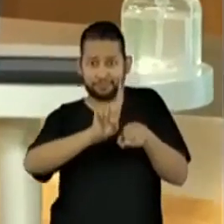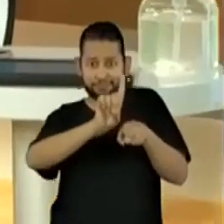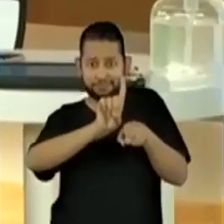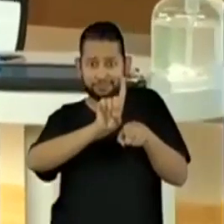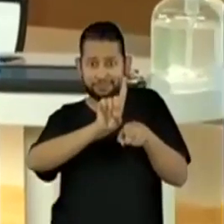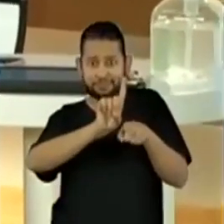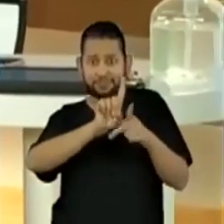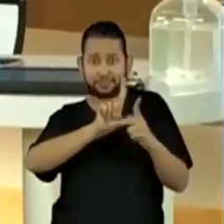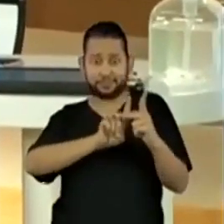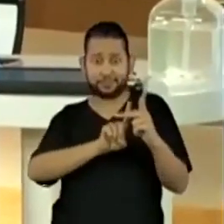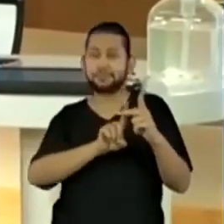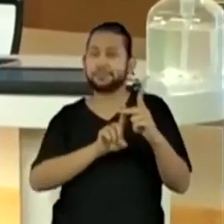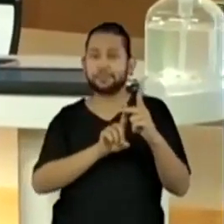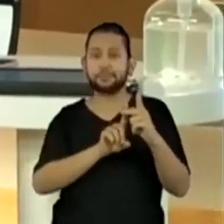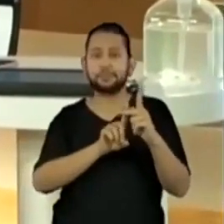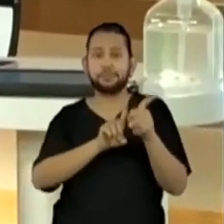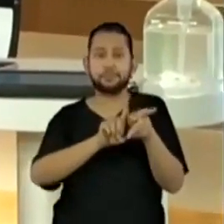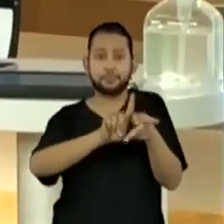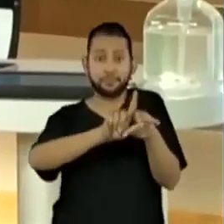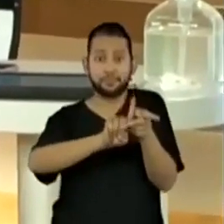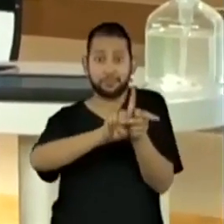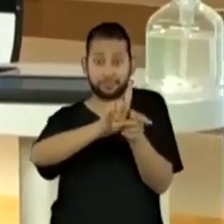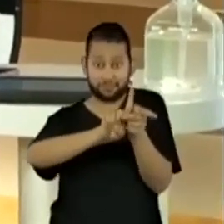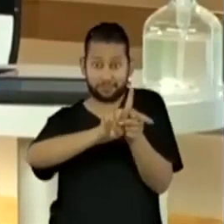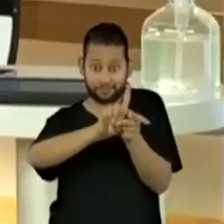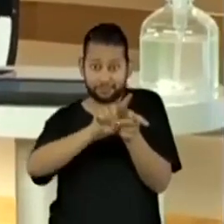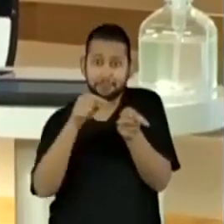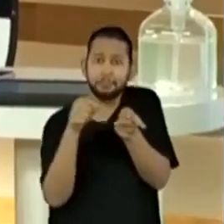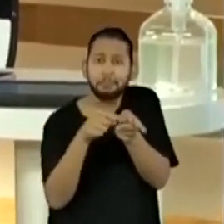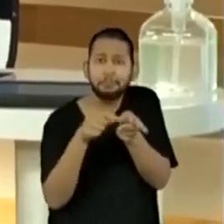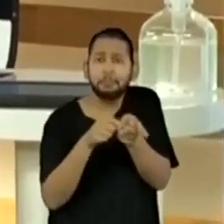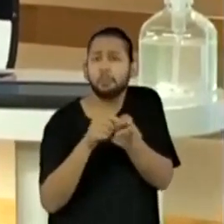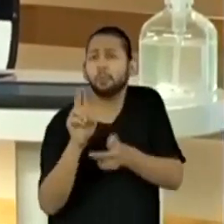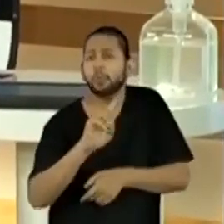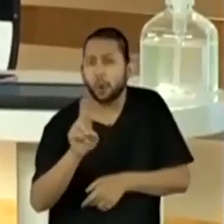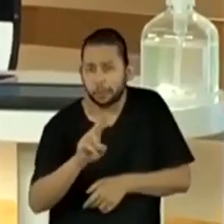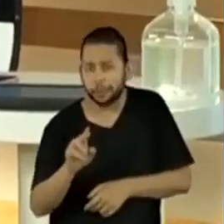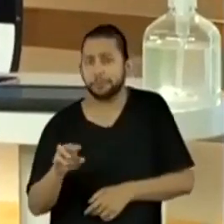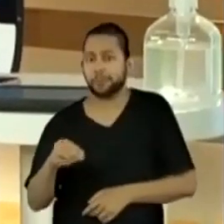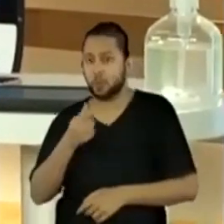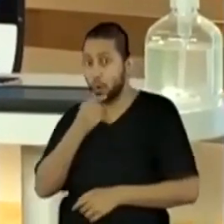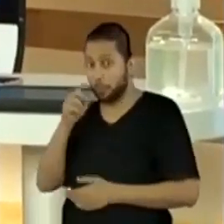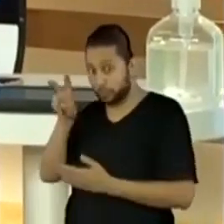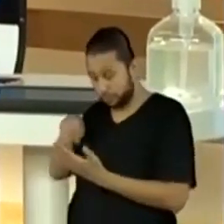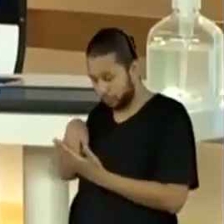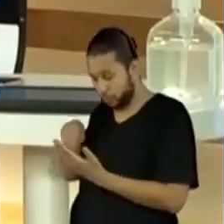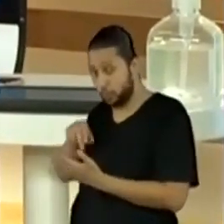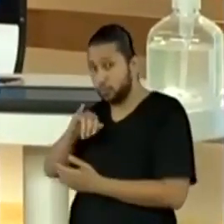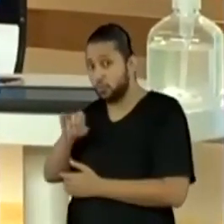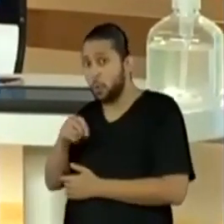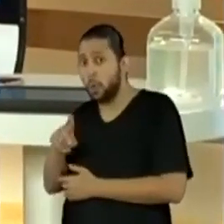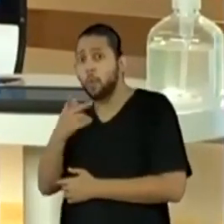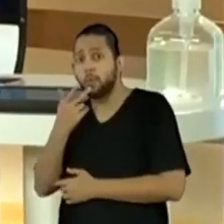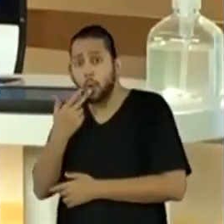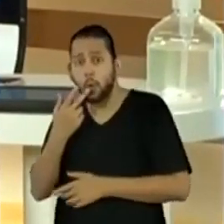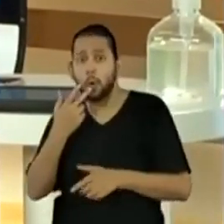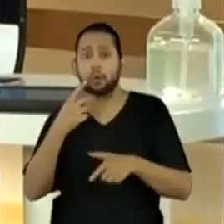Então, tem gente aqui já respondendo. O João Roberto disse que as linhas chamam arestas. Muito bem,